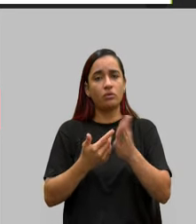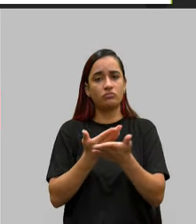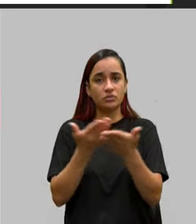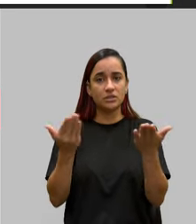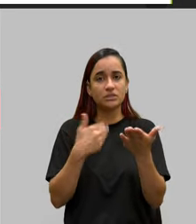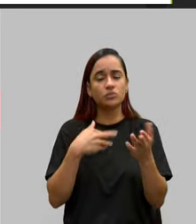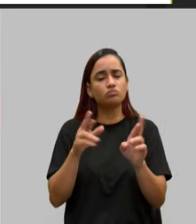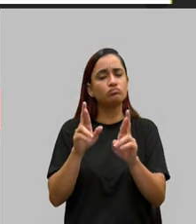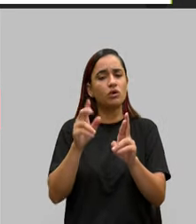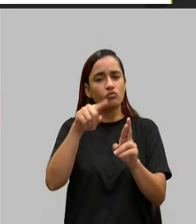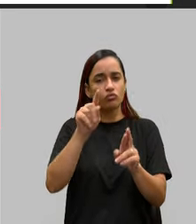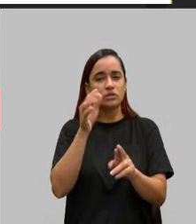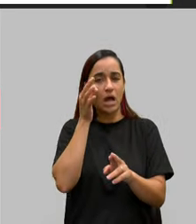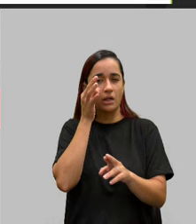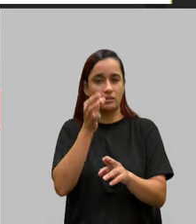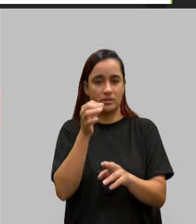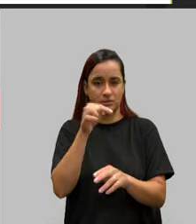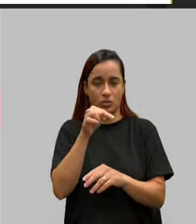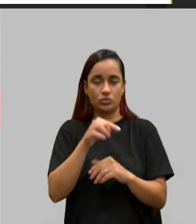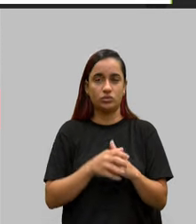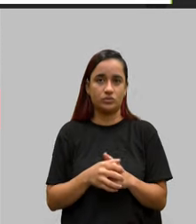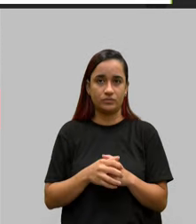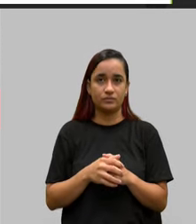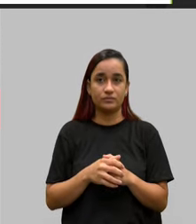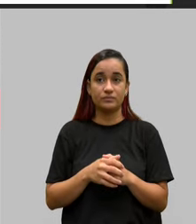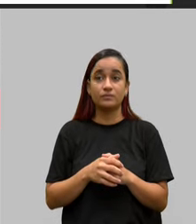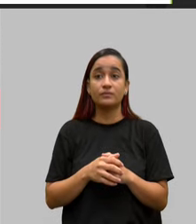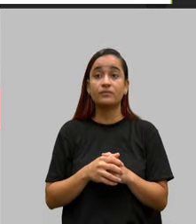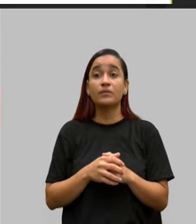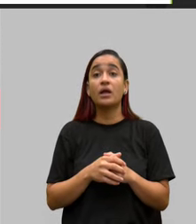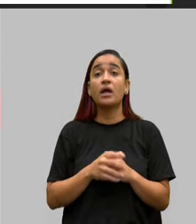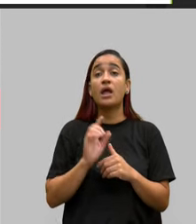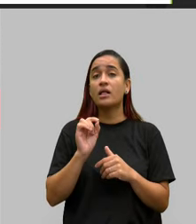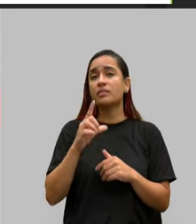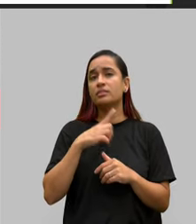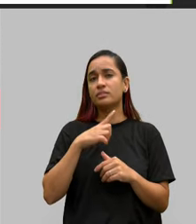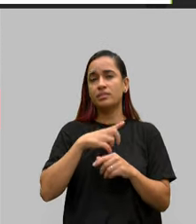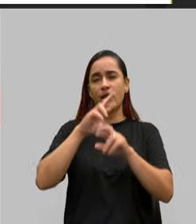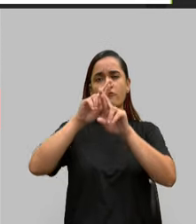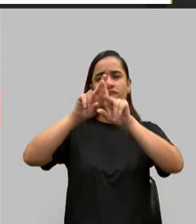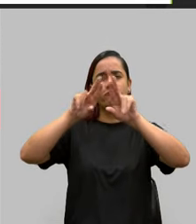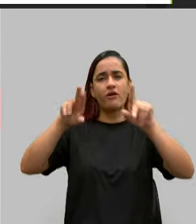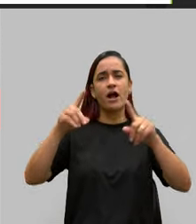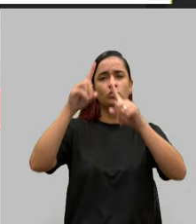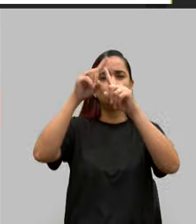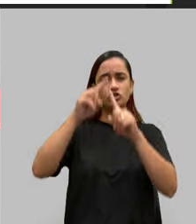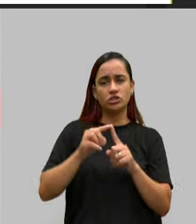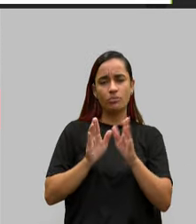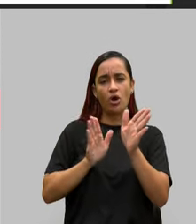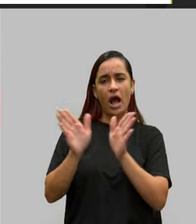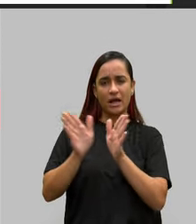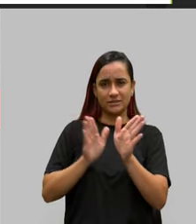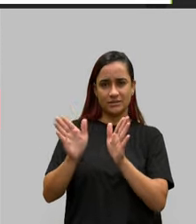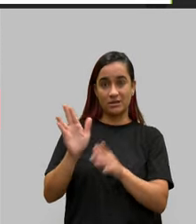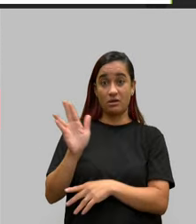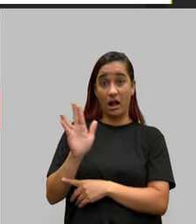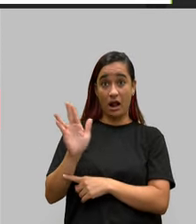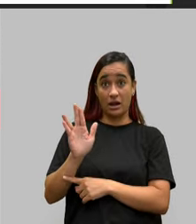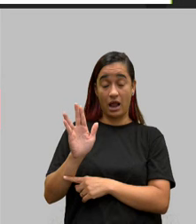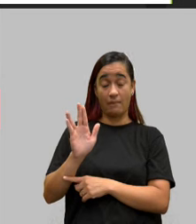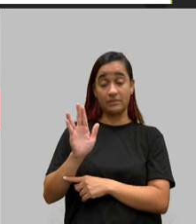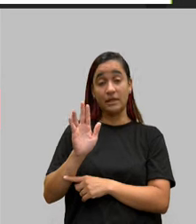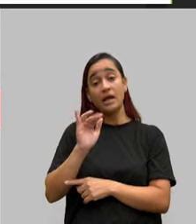pouquinho de atenção nisso aqui eh a a gente tem várias formas de acesso a cannabis mas o que tem de oficial no Brasil hoje são essas duas